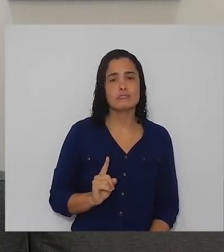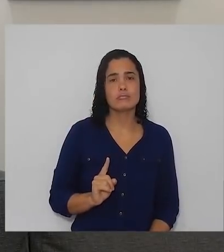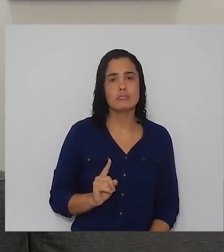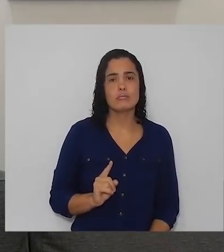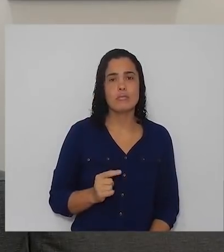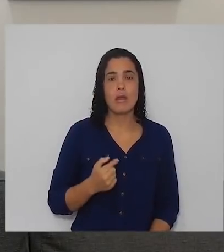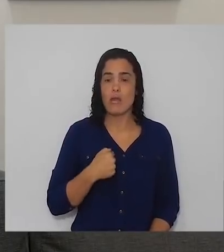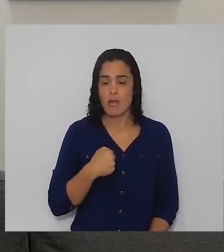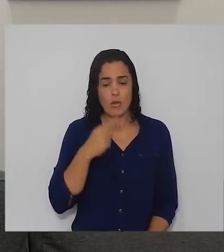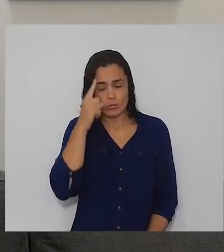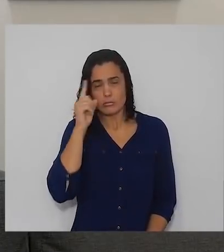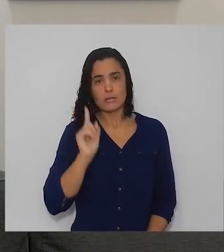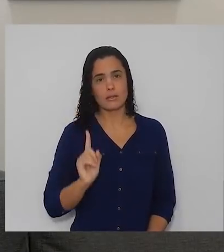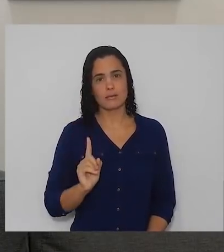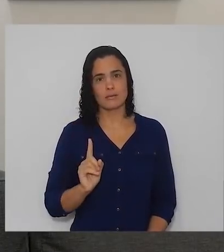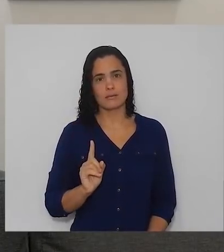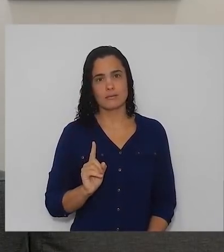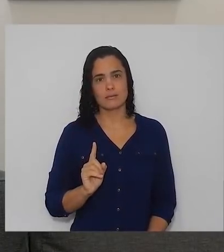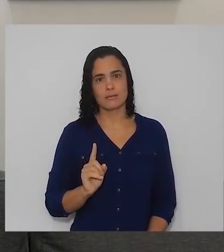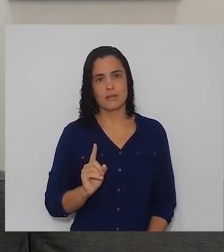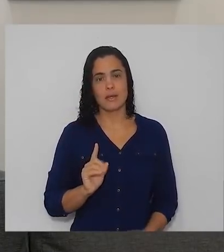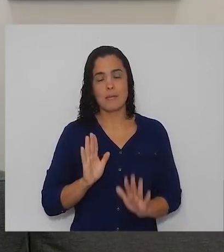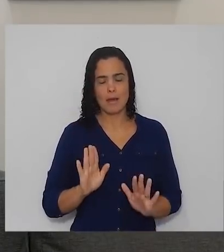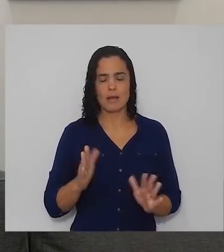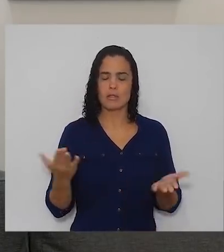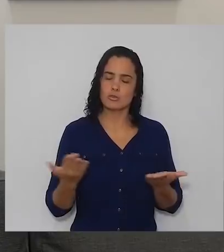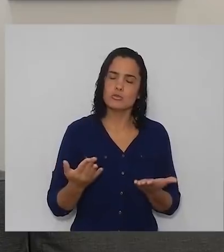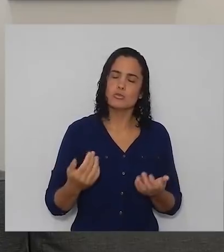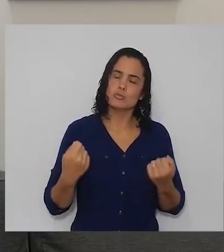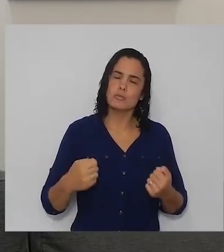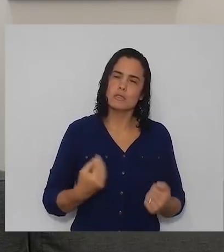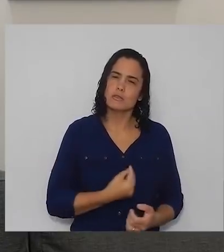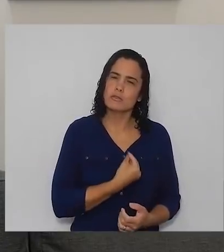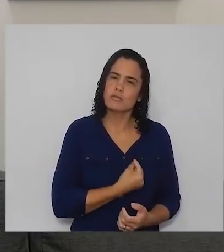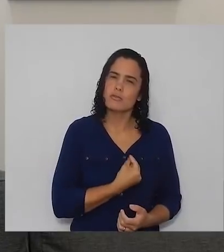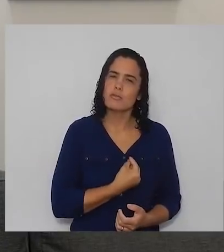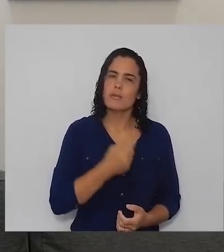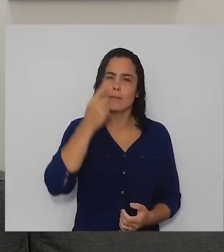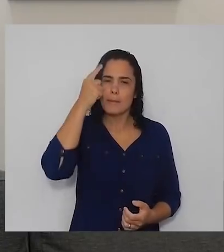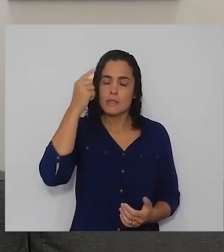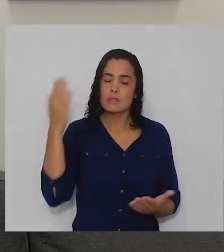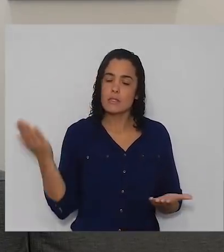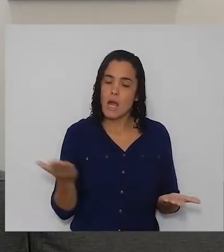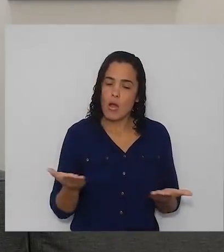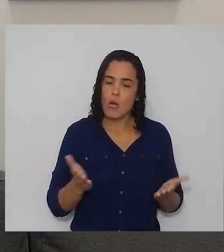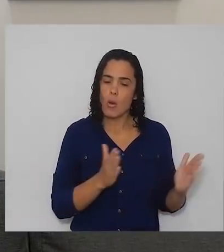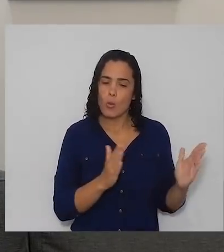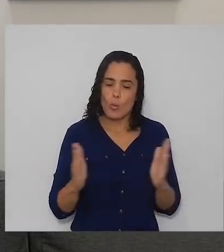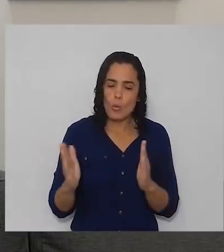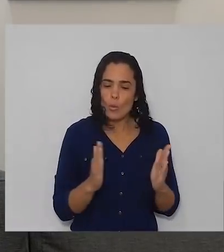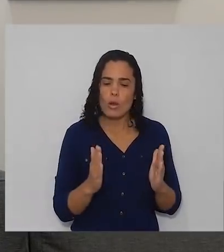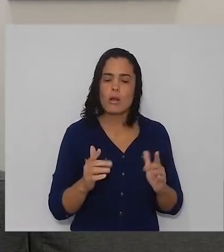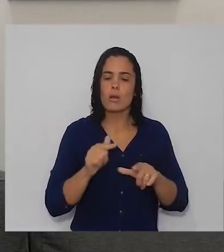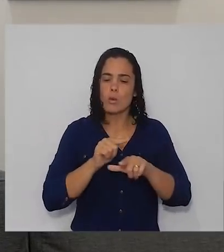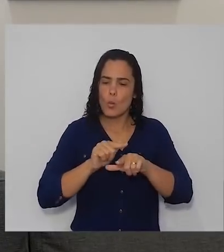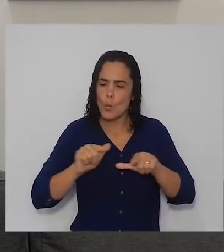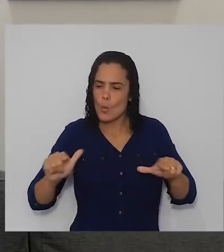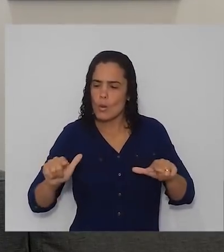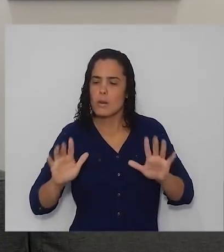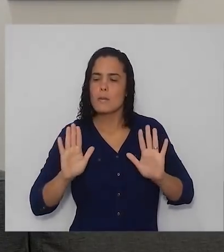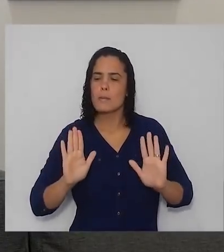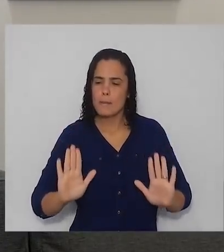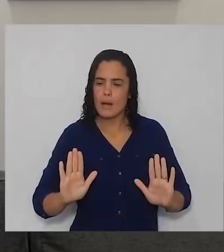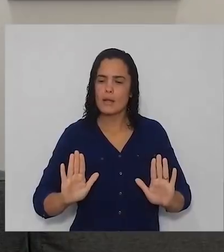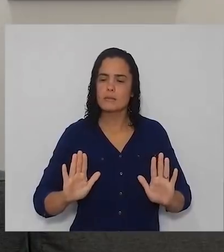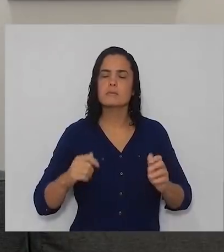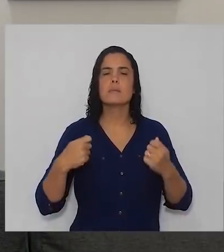frente, mas eu preciso viver este tempo, ainda que seja um tempo de riachos secos, um tempo de confiança